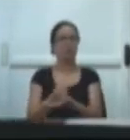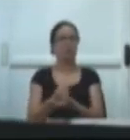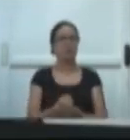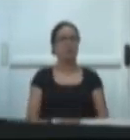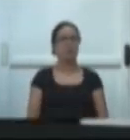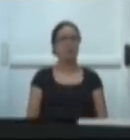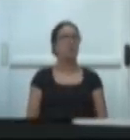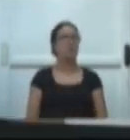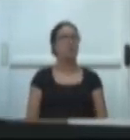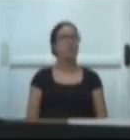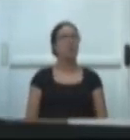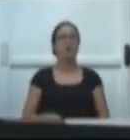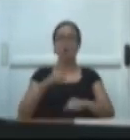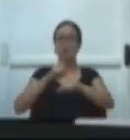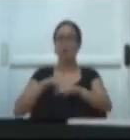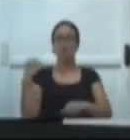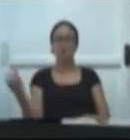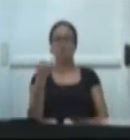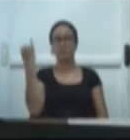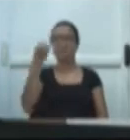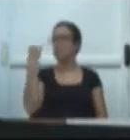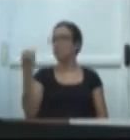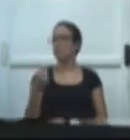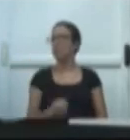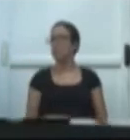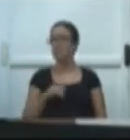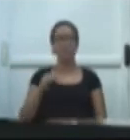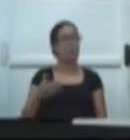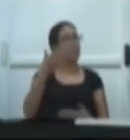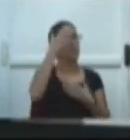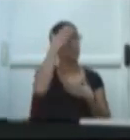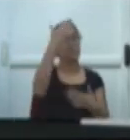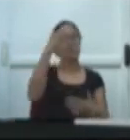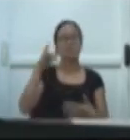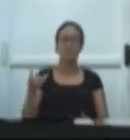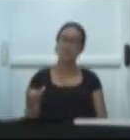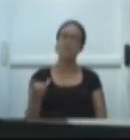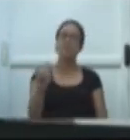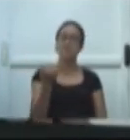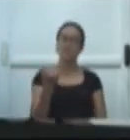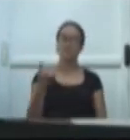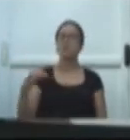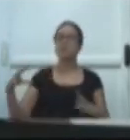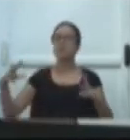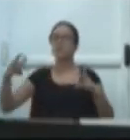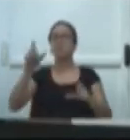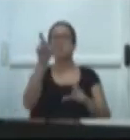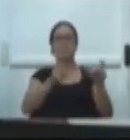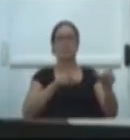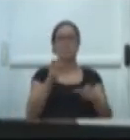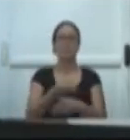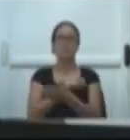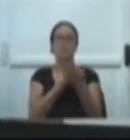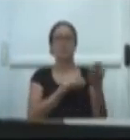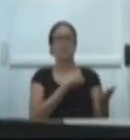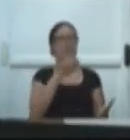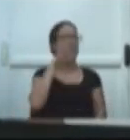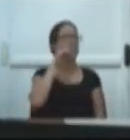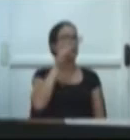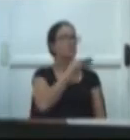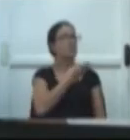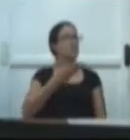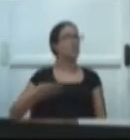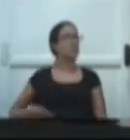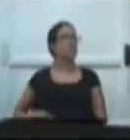concluir, momento muito importante. Agradeço, pastor Milton, pela oportunidade e todos os servidores que estiver presente aqui, compareça na